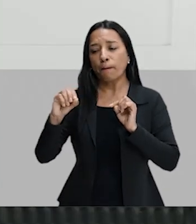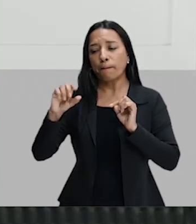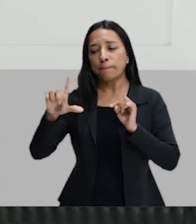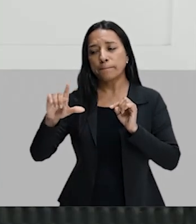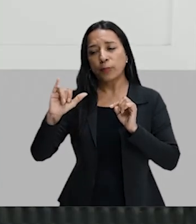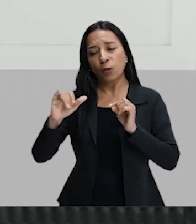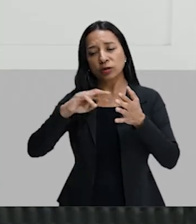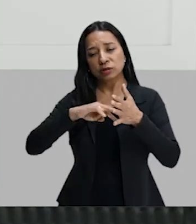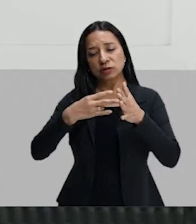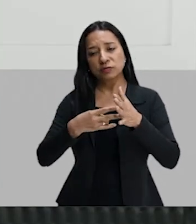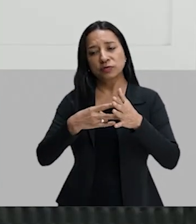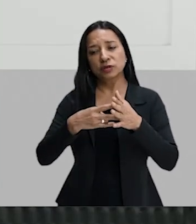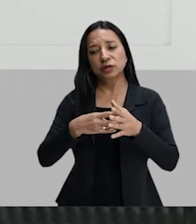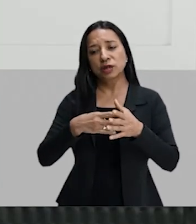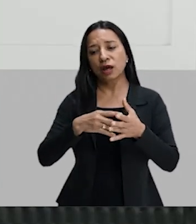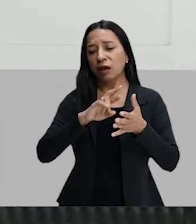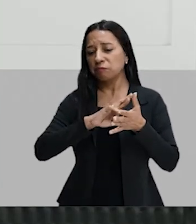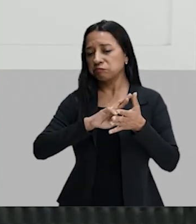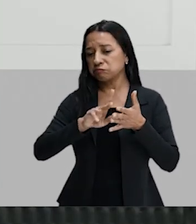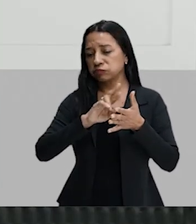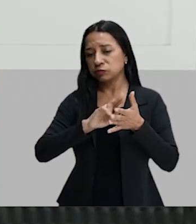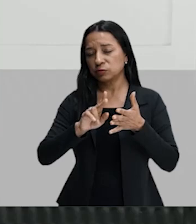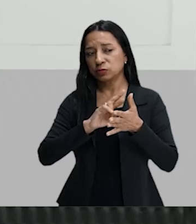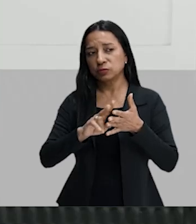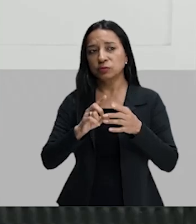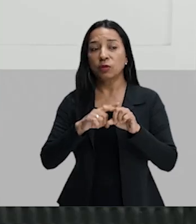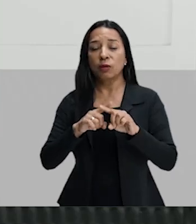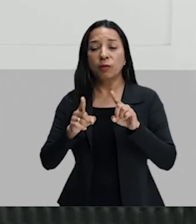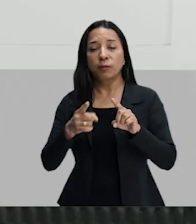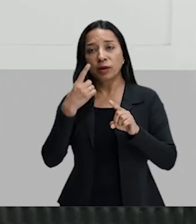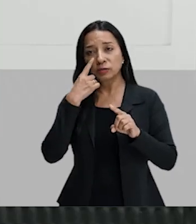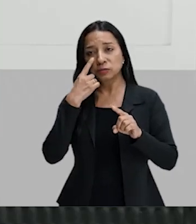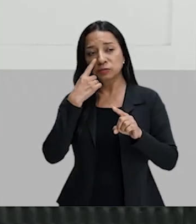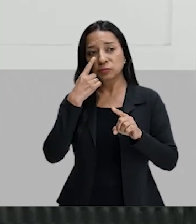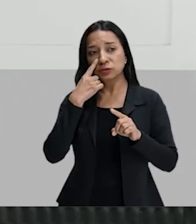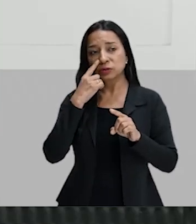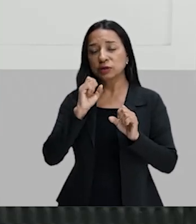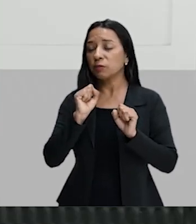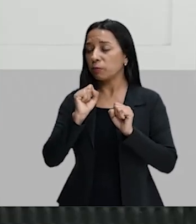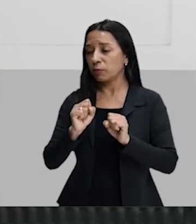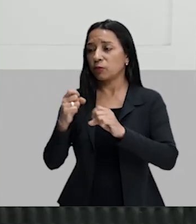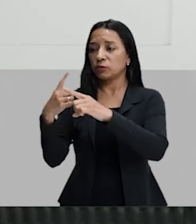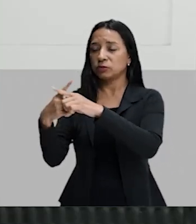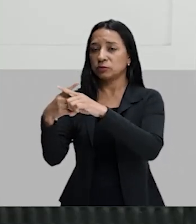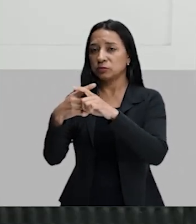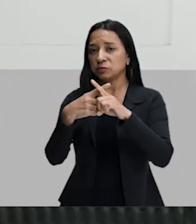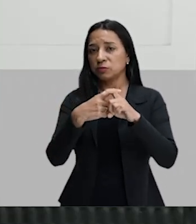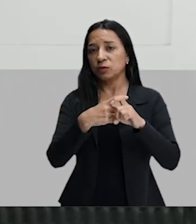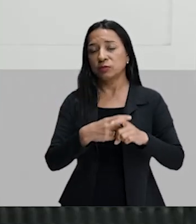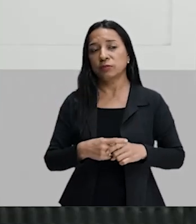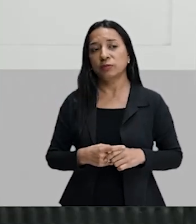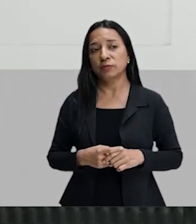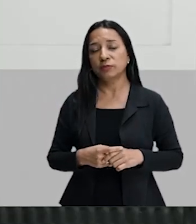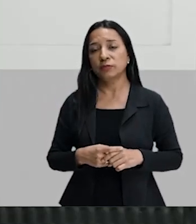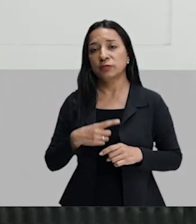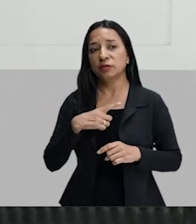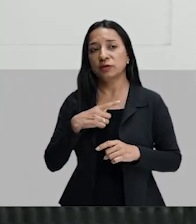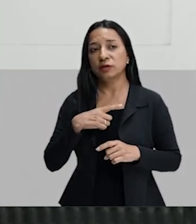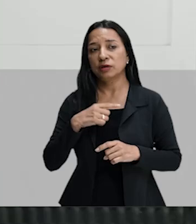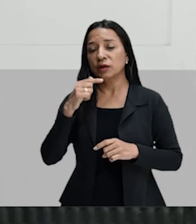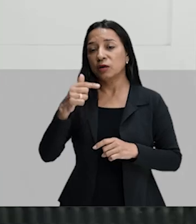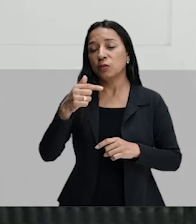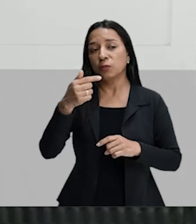só. Mas se considera assim, isso aqui seja um polinômio. Então, nós temos que esse grau aqui no caso, como não